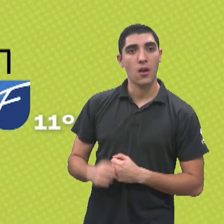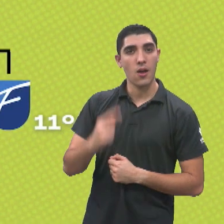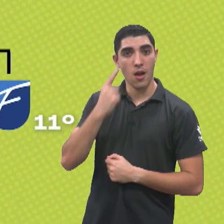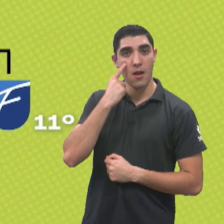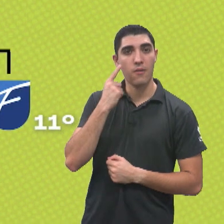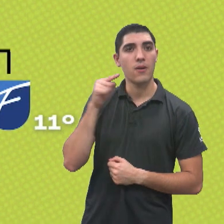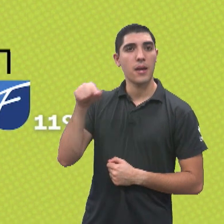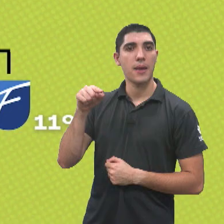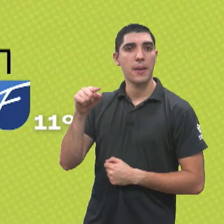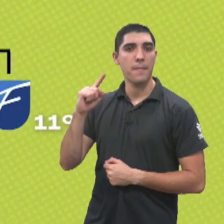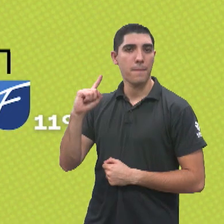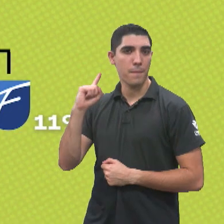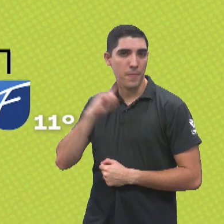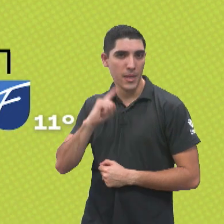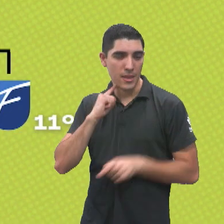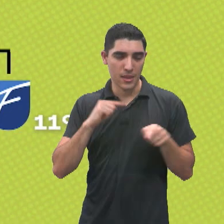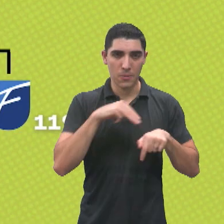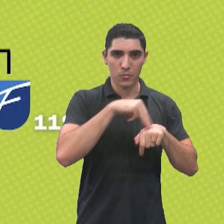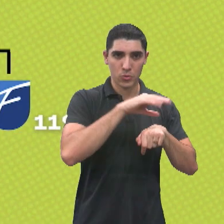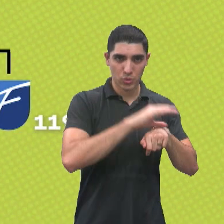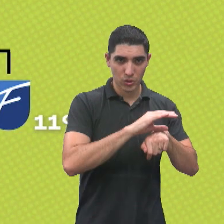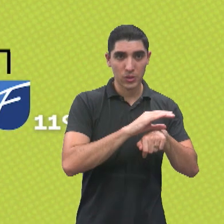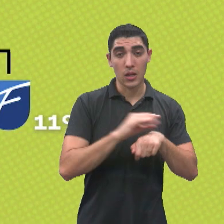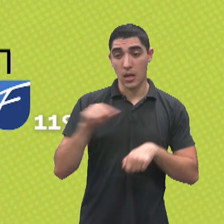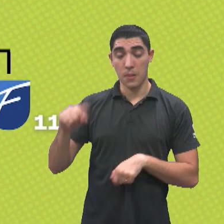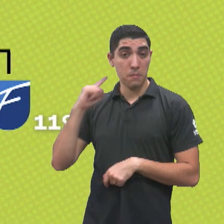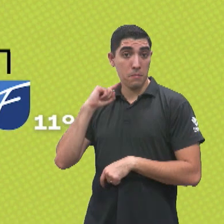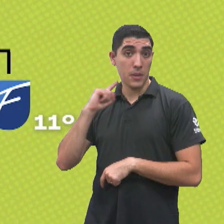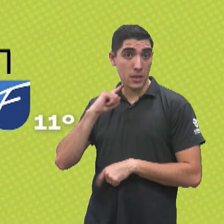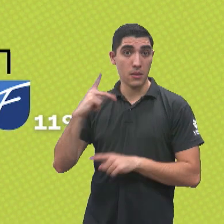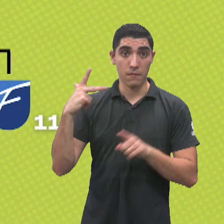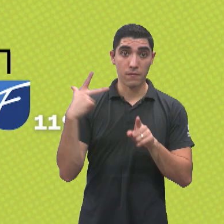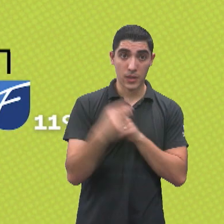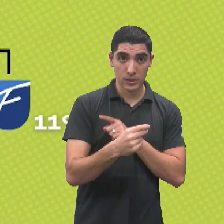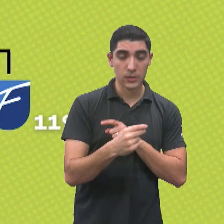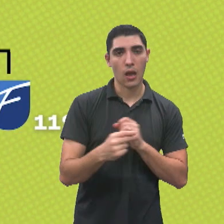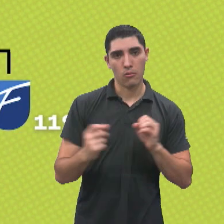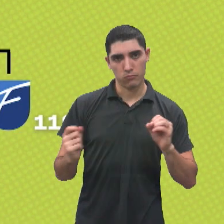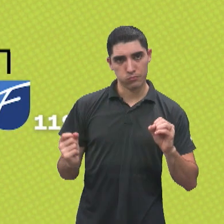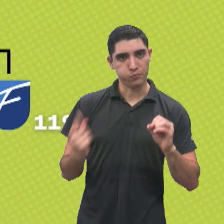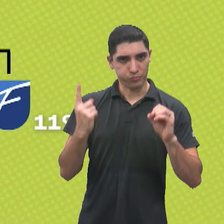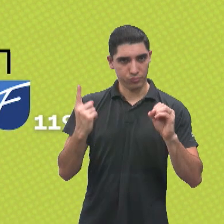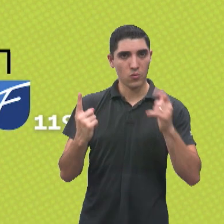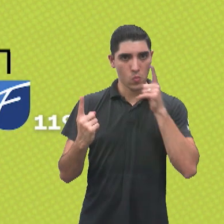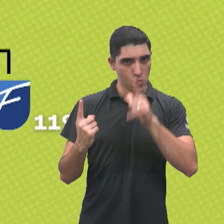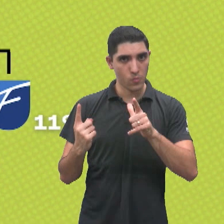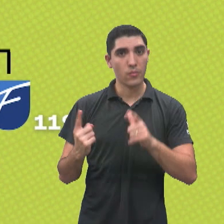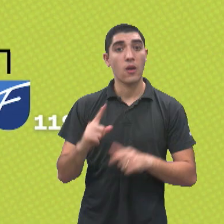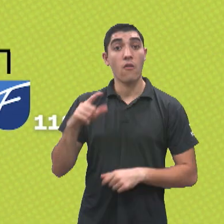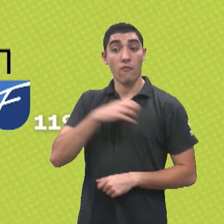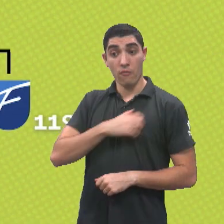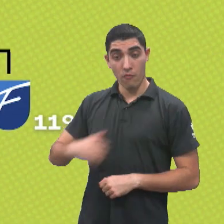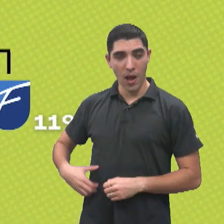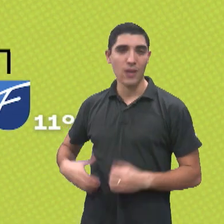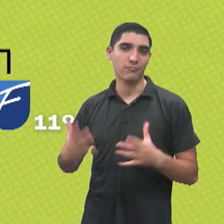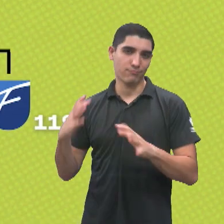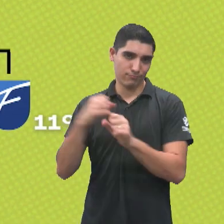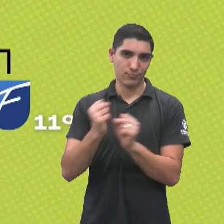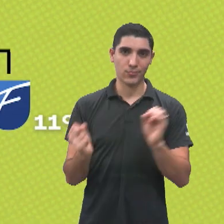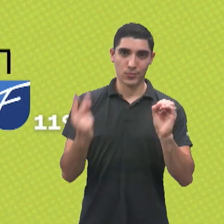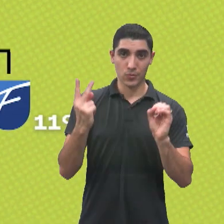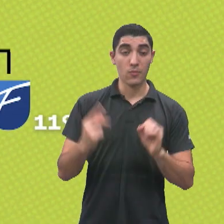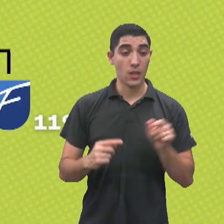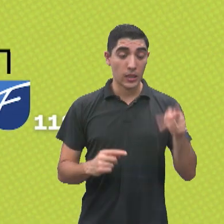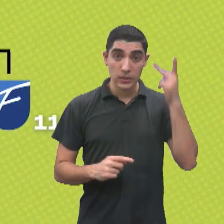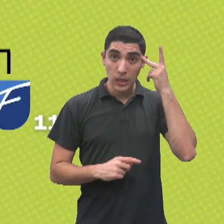Minas e Mogi. O Minas acabou batendo o Mogi por 1-0. O Vasco fazendo 2-0 no São José. O São